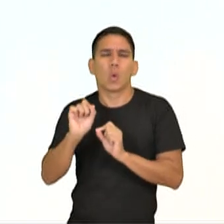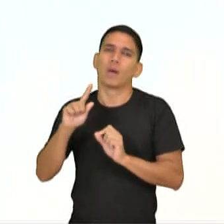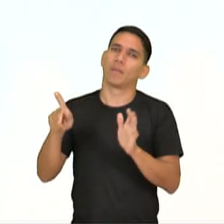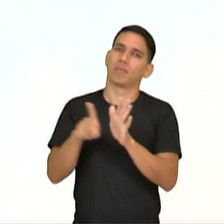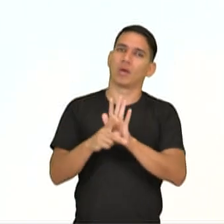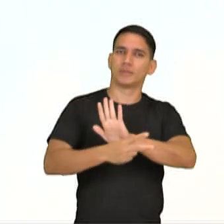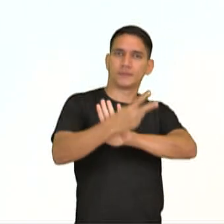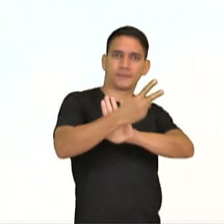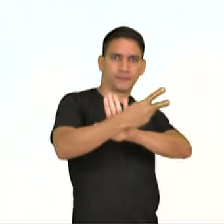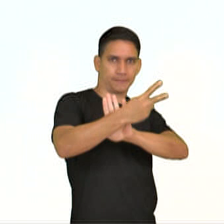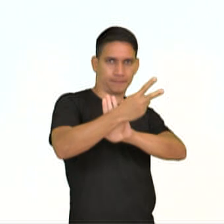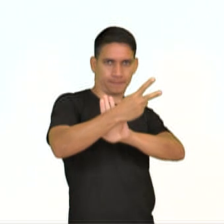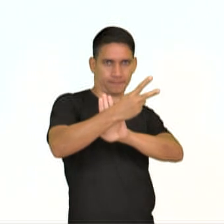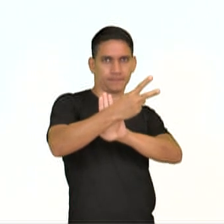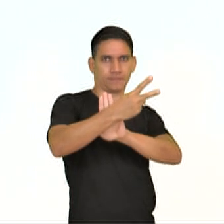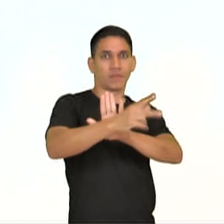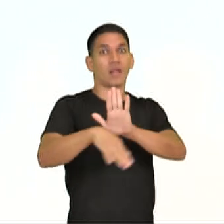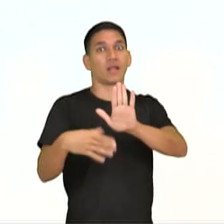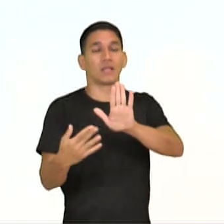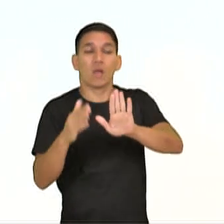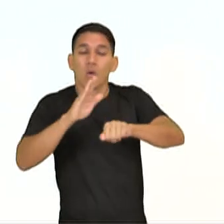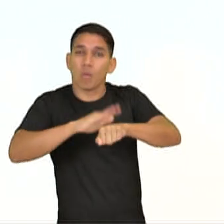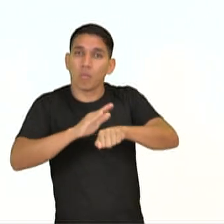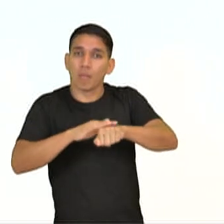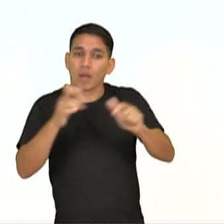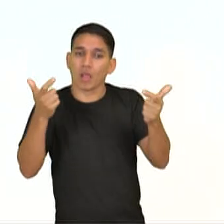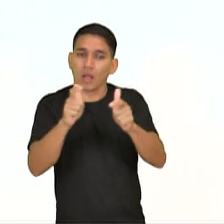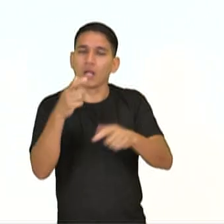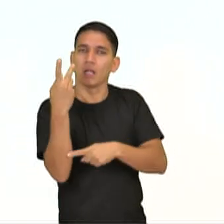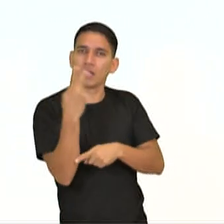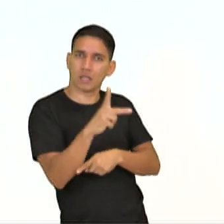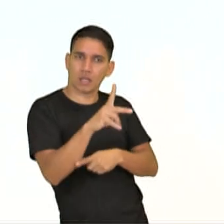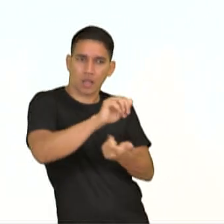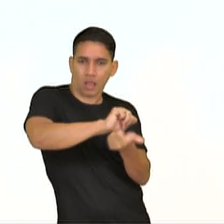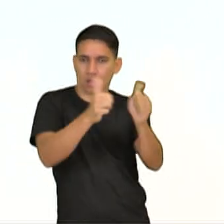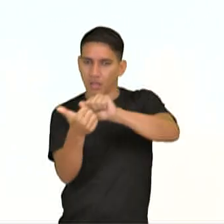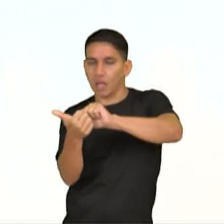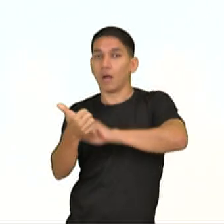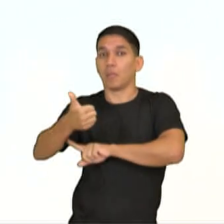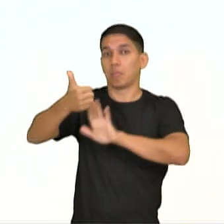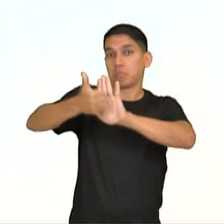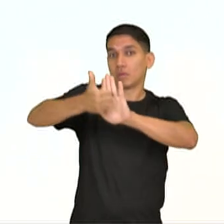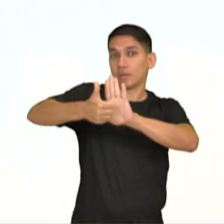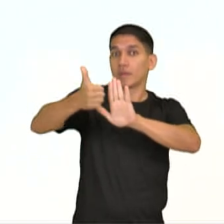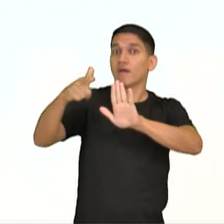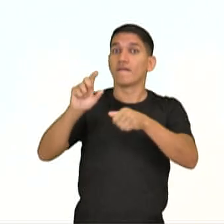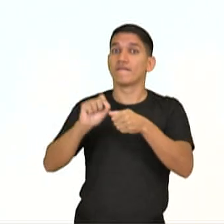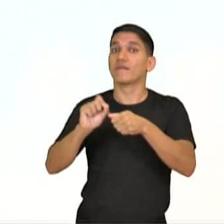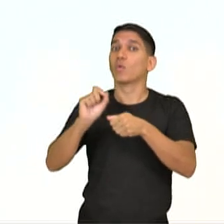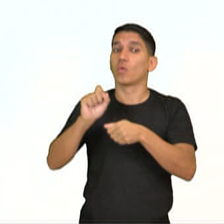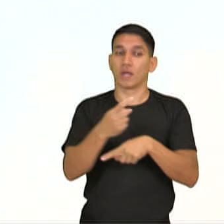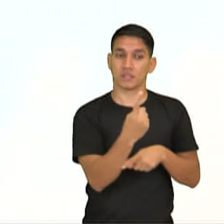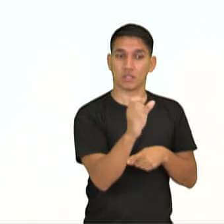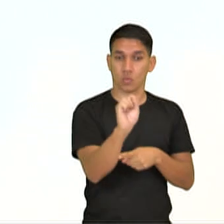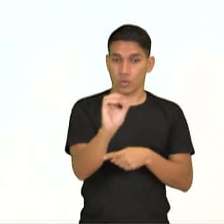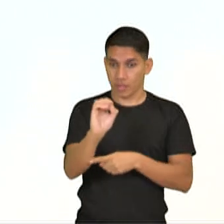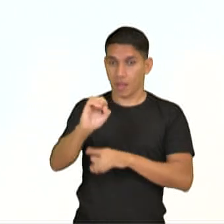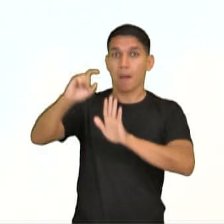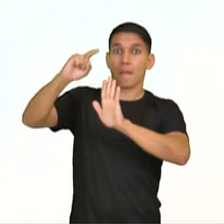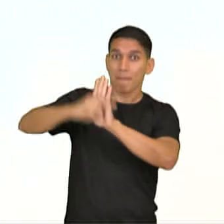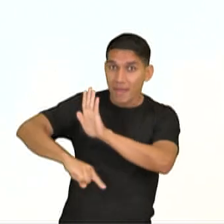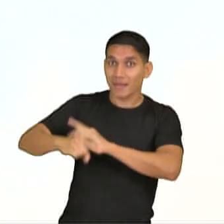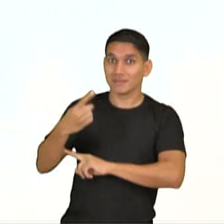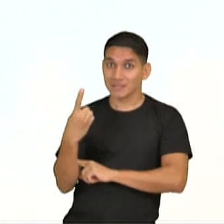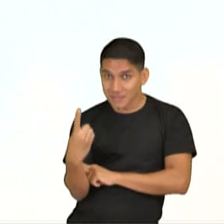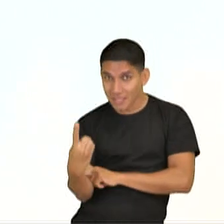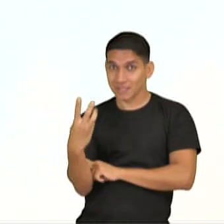no segundo quadrante. Quando eu for reduzir esse ângulo para o primeiro quadrante, eu faço 180 menos